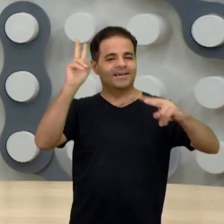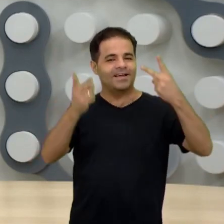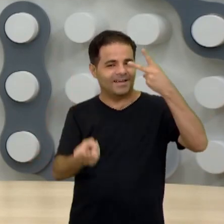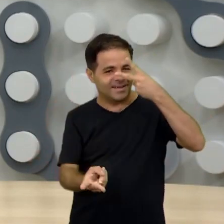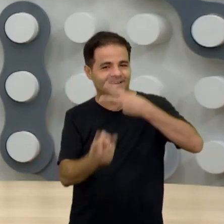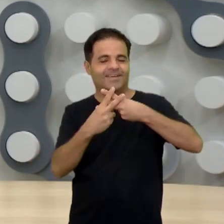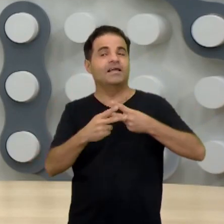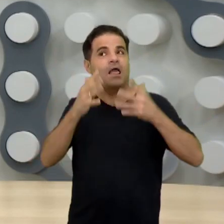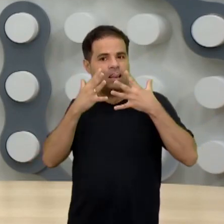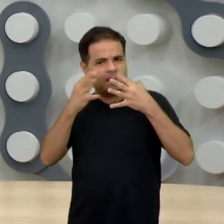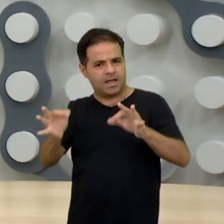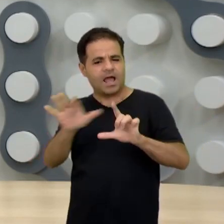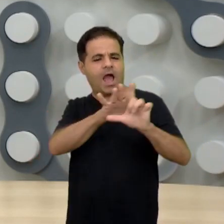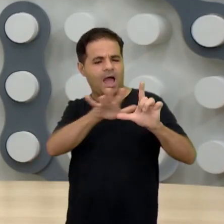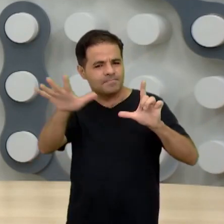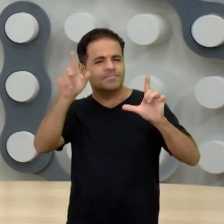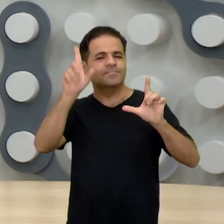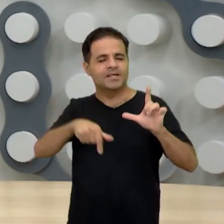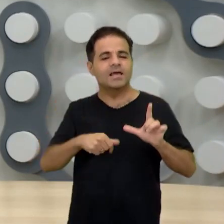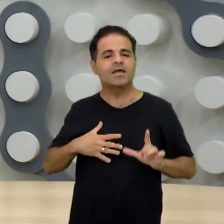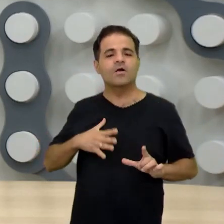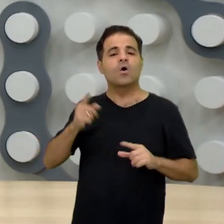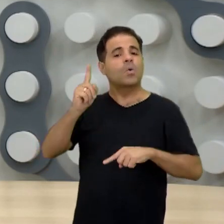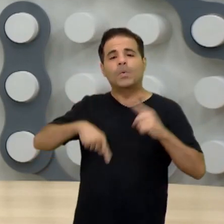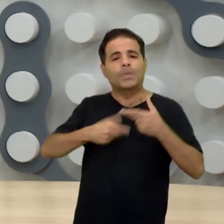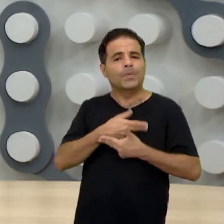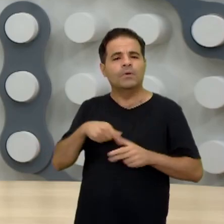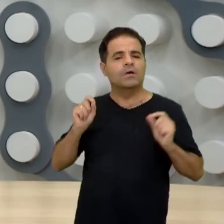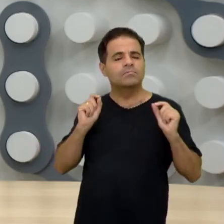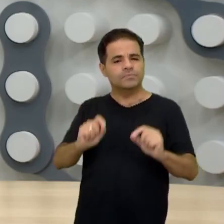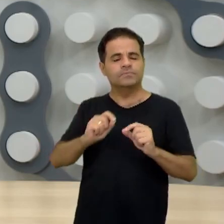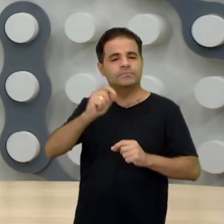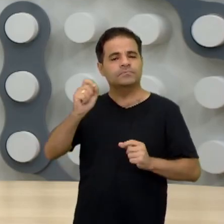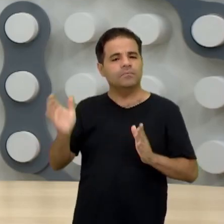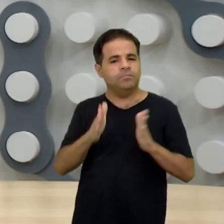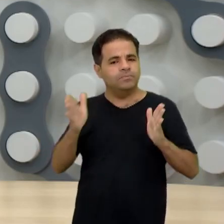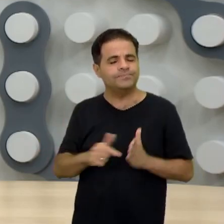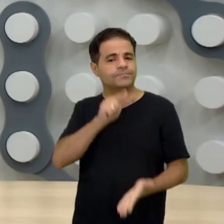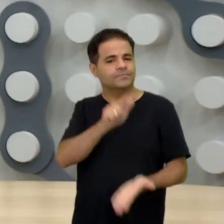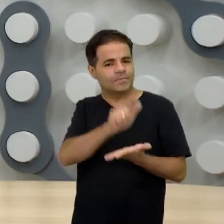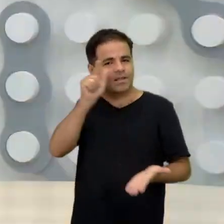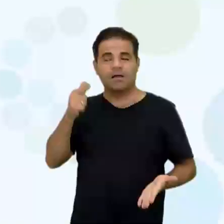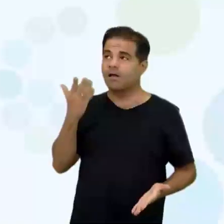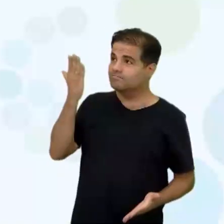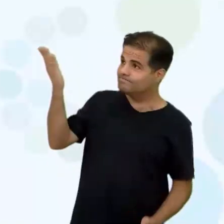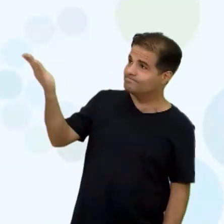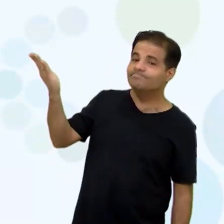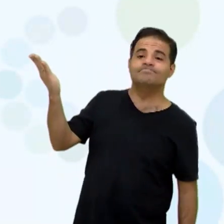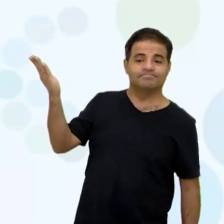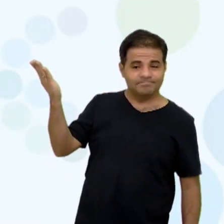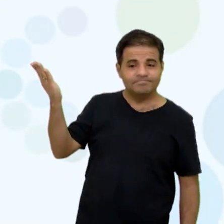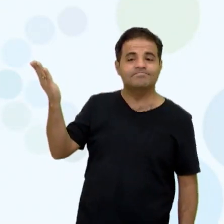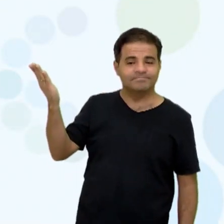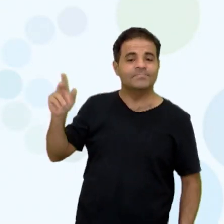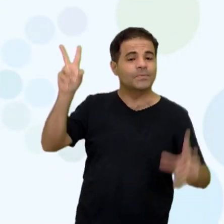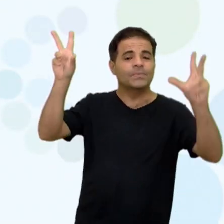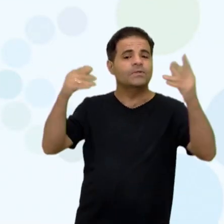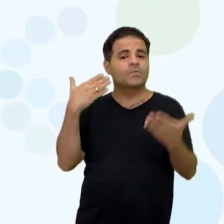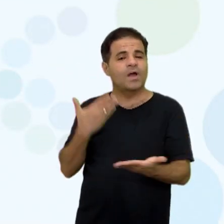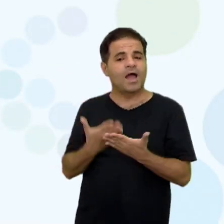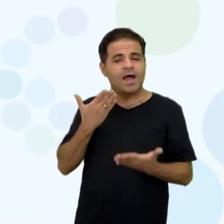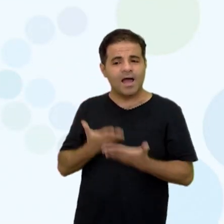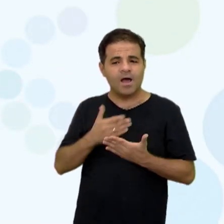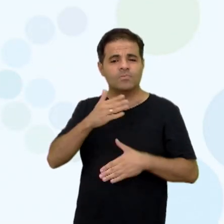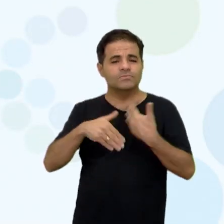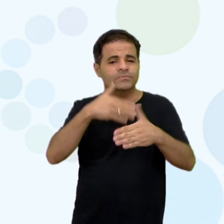na Mídia e o meu componente é o Laboratório de Produção Jornalística. Põe na tela para eles verem aí o título da aula lá, Laboratório de